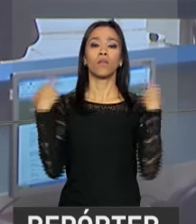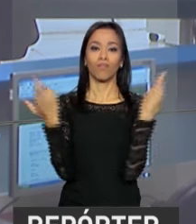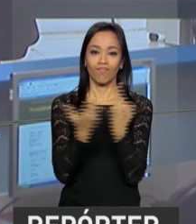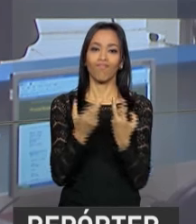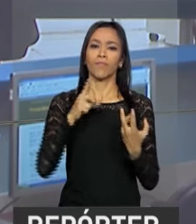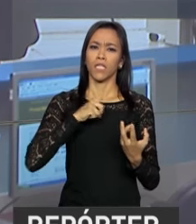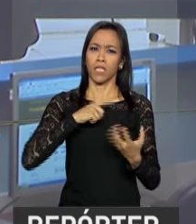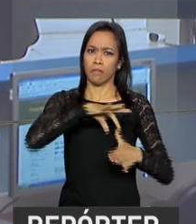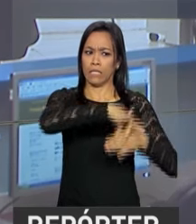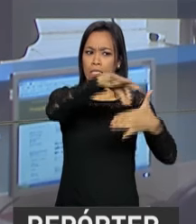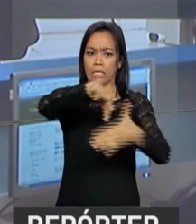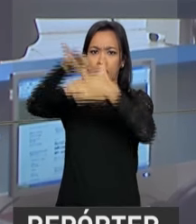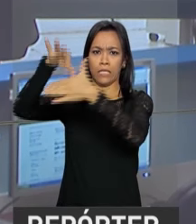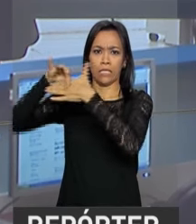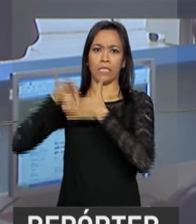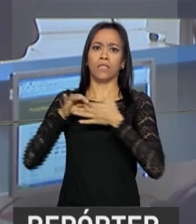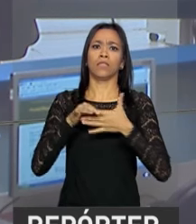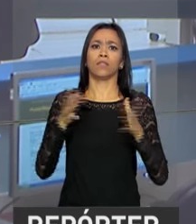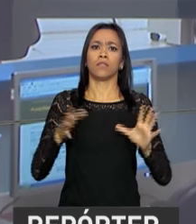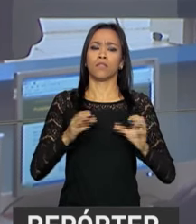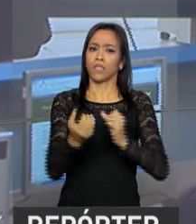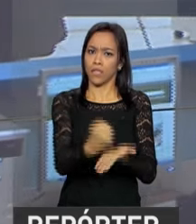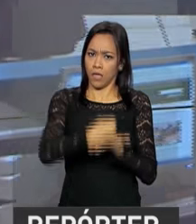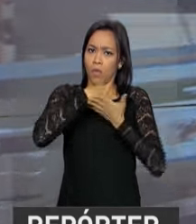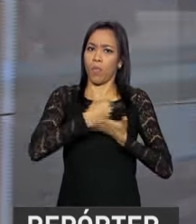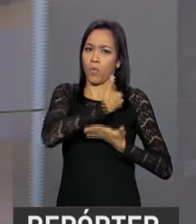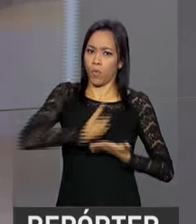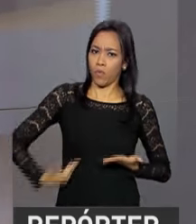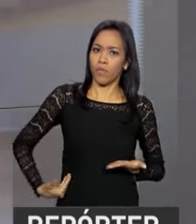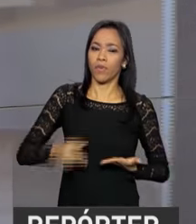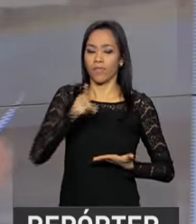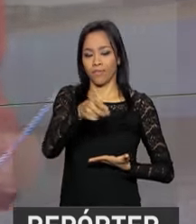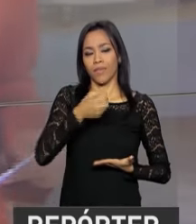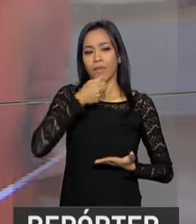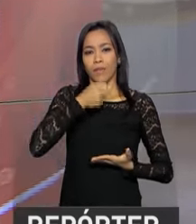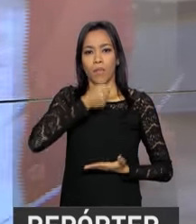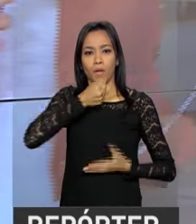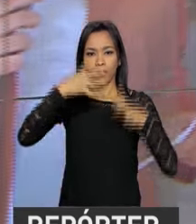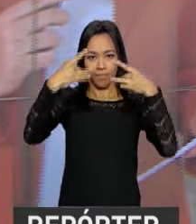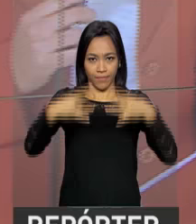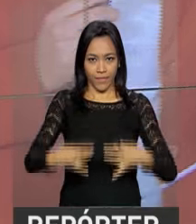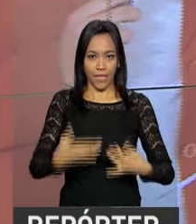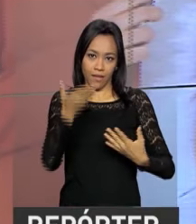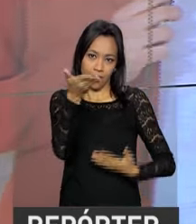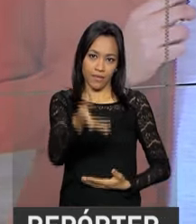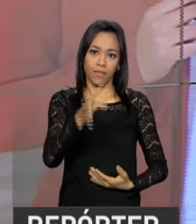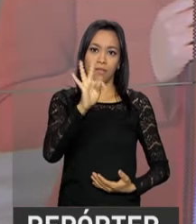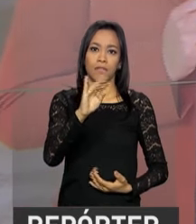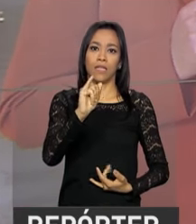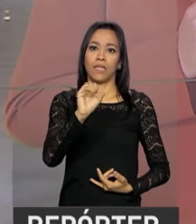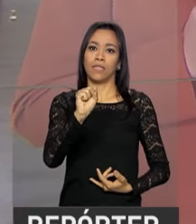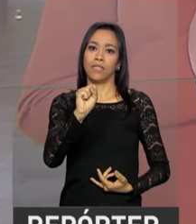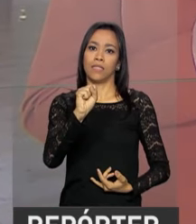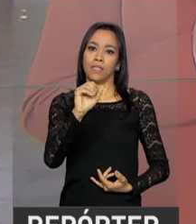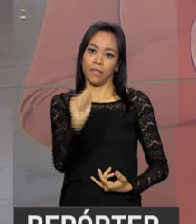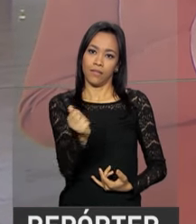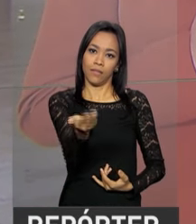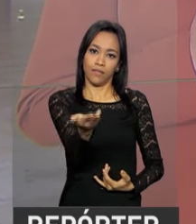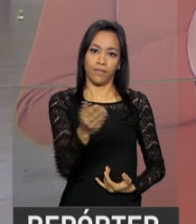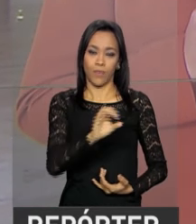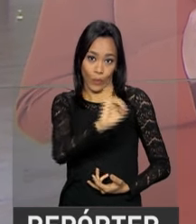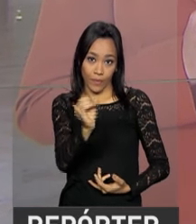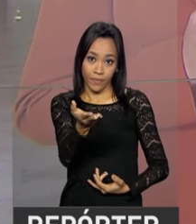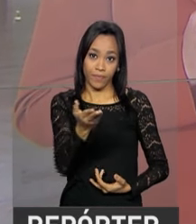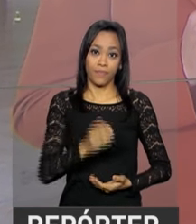ministros e líderes da base aliada do governo a repórter Taíssa Dias traz pra gente os detalhes dessa informação Olá Taíssa